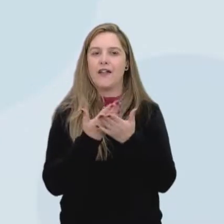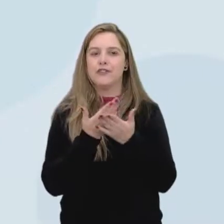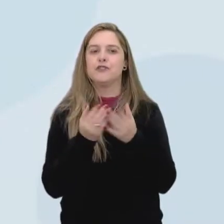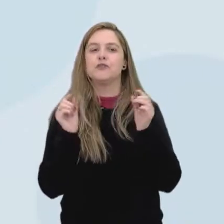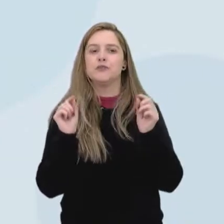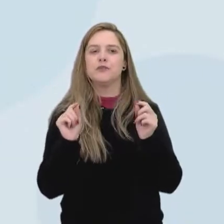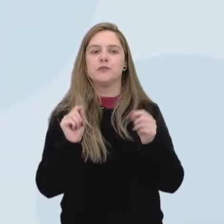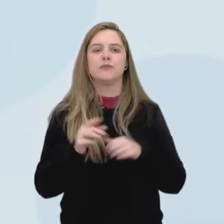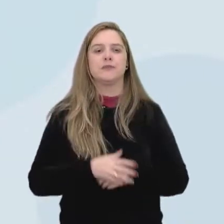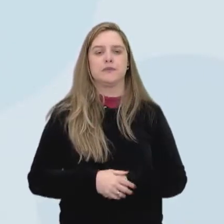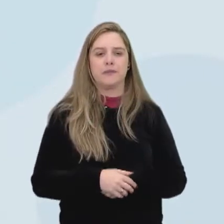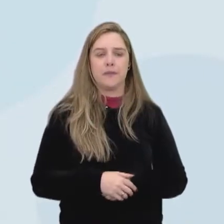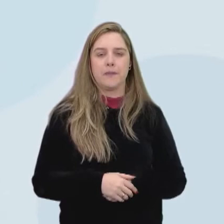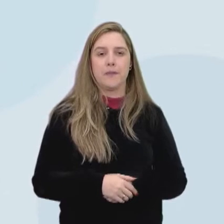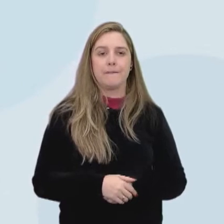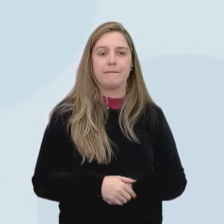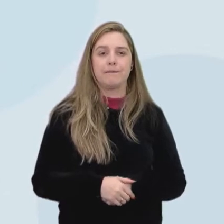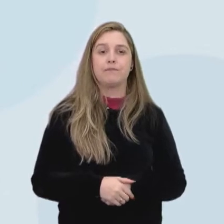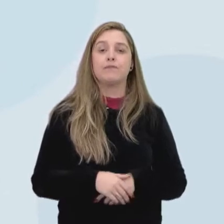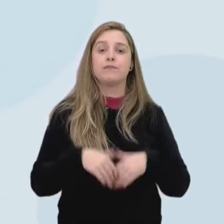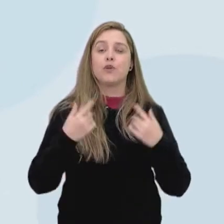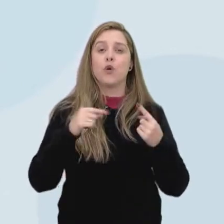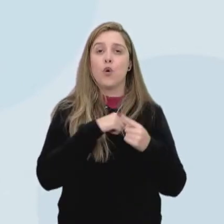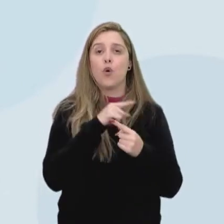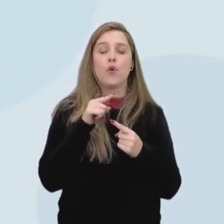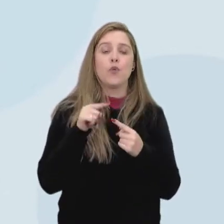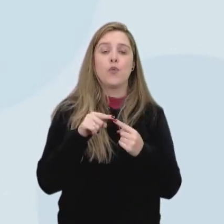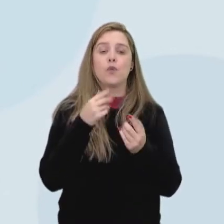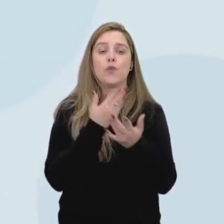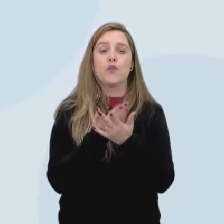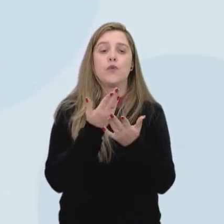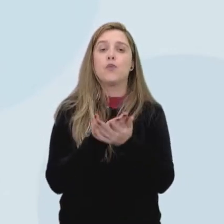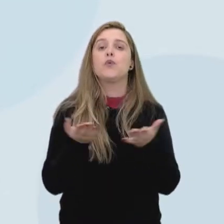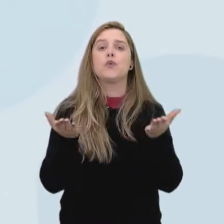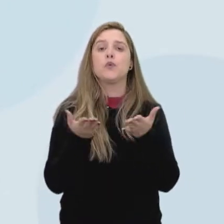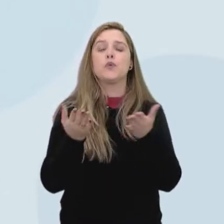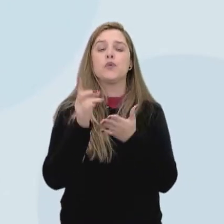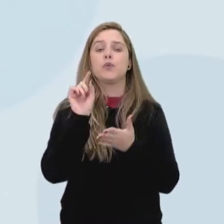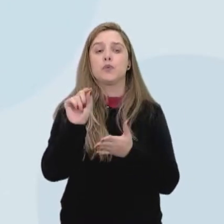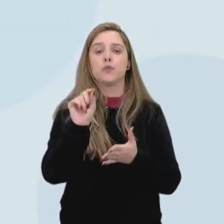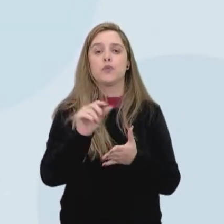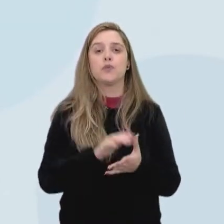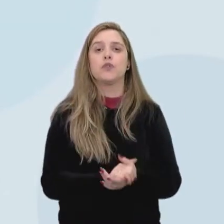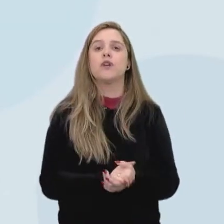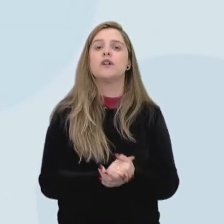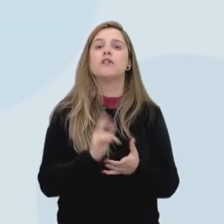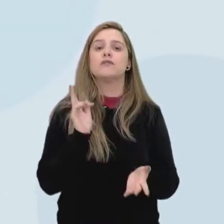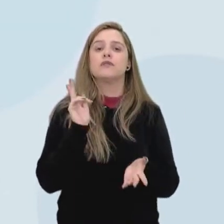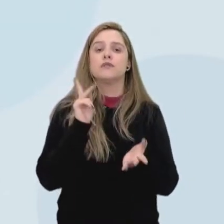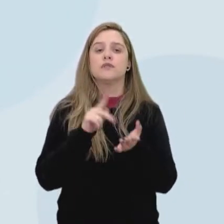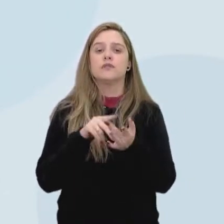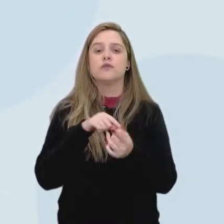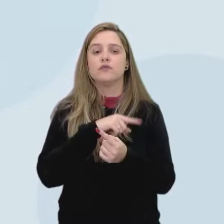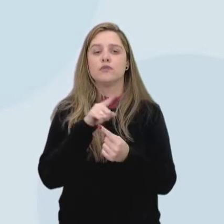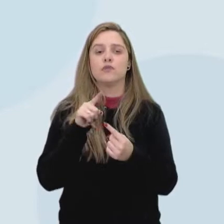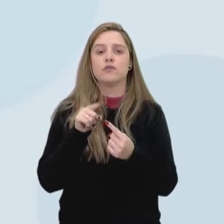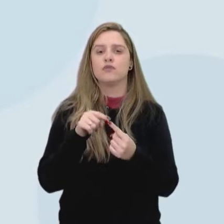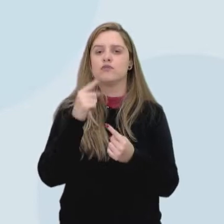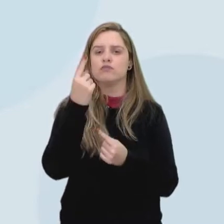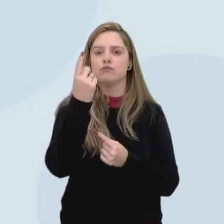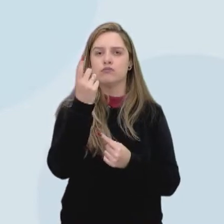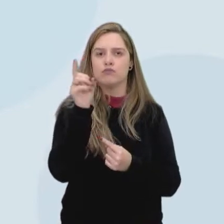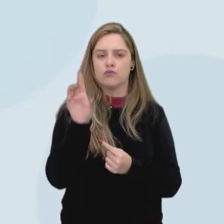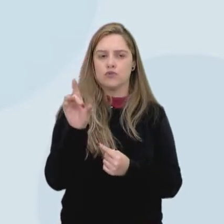aparecer aí na tela para vocês. Então, os objetivos da nossa aula de hoje, tá aí, olha, na verdade é um objetivo só,